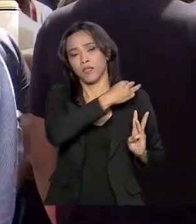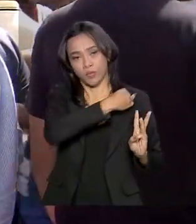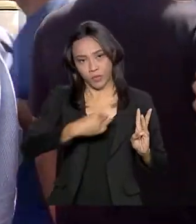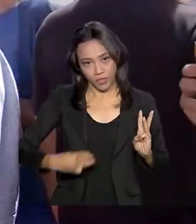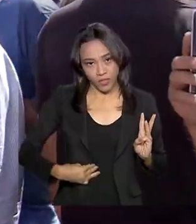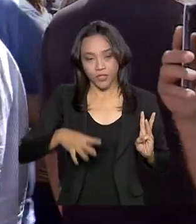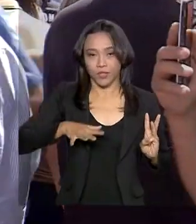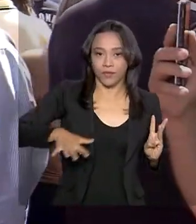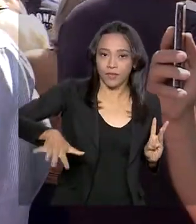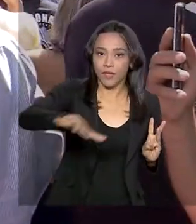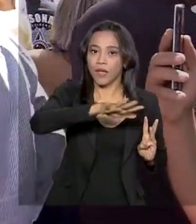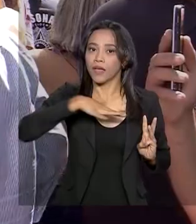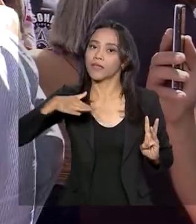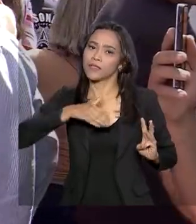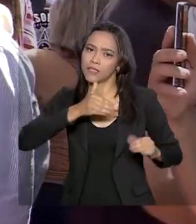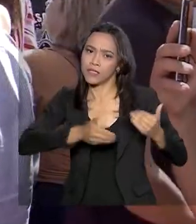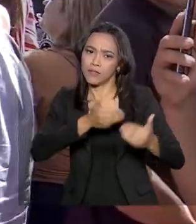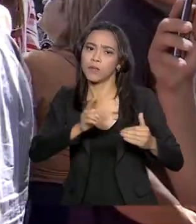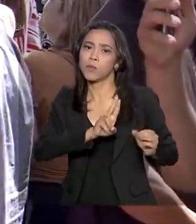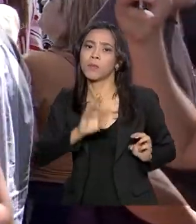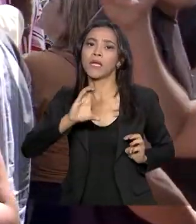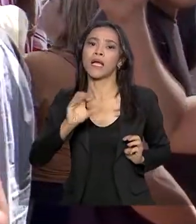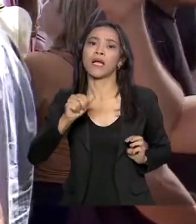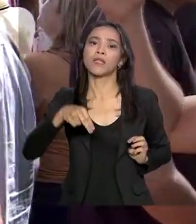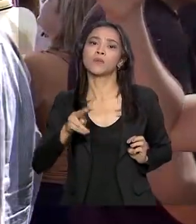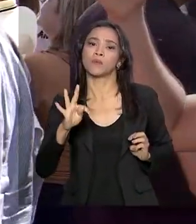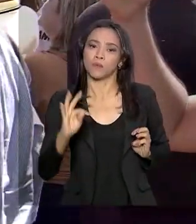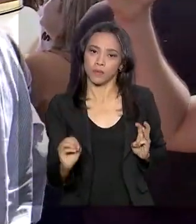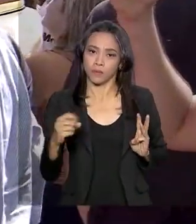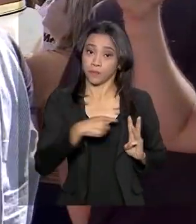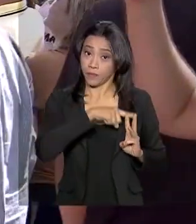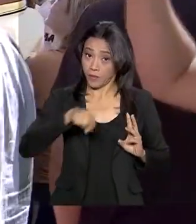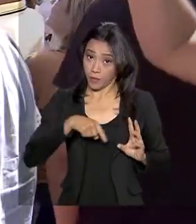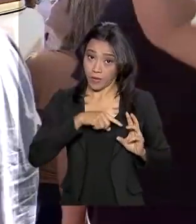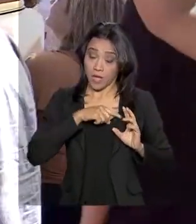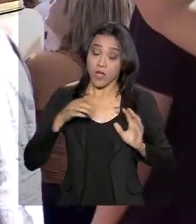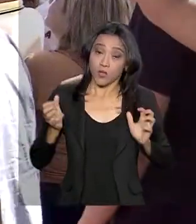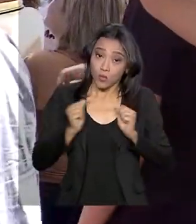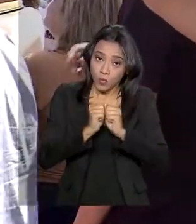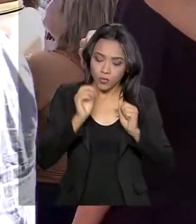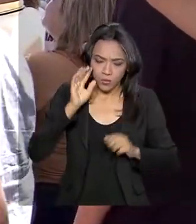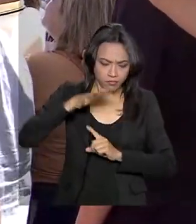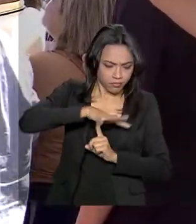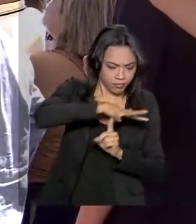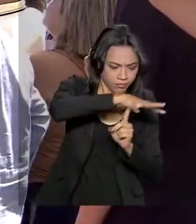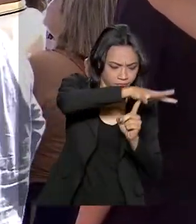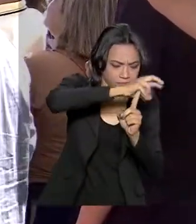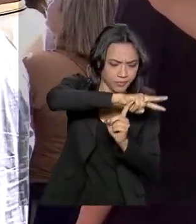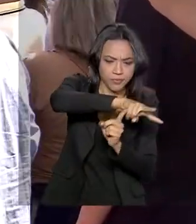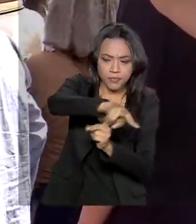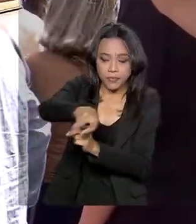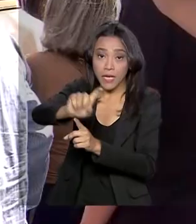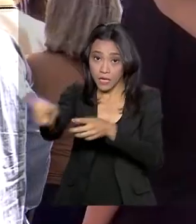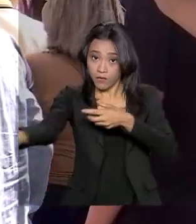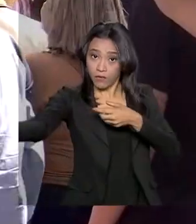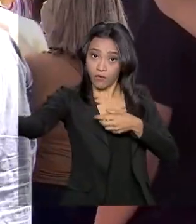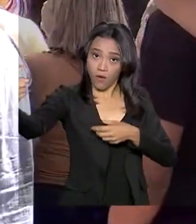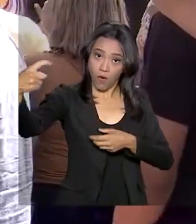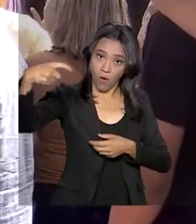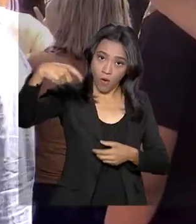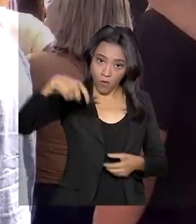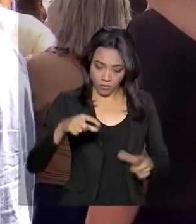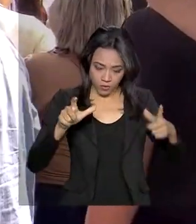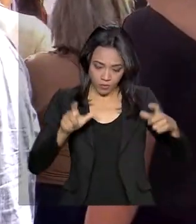Regional, Gustavo Canuto. Depois desse sobrevoo pelos tabuleiros litorâneos, ele volta aqui para o Aeroporto Internacional de